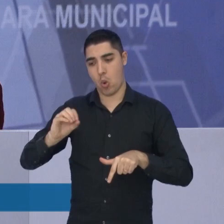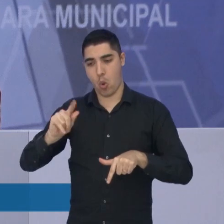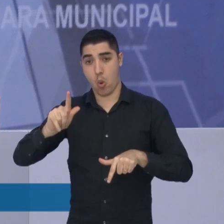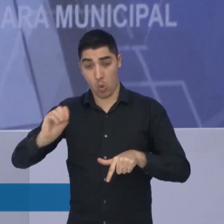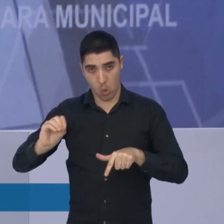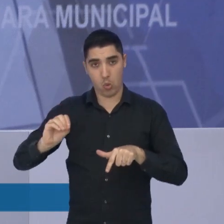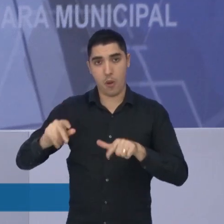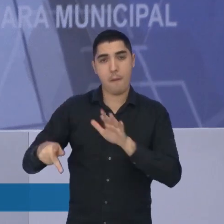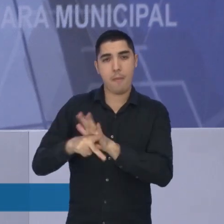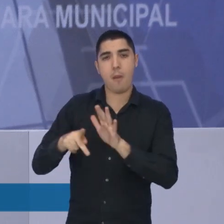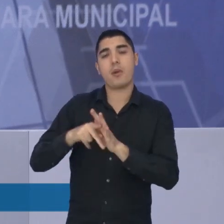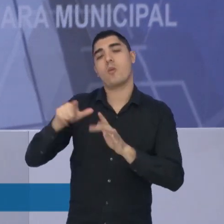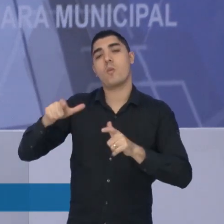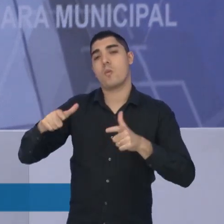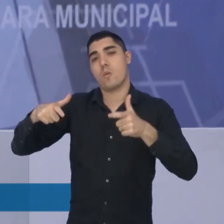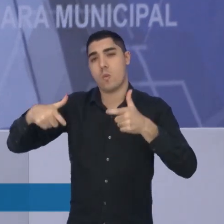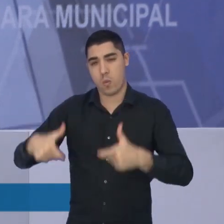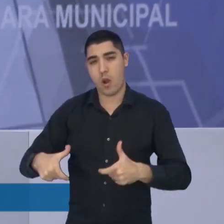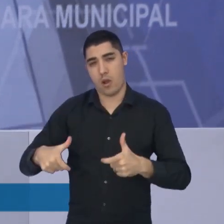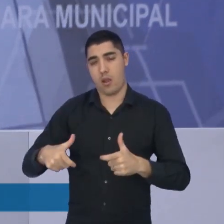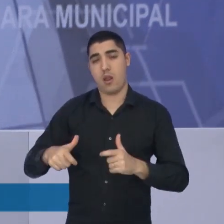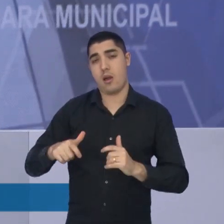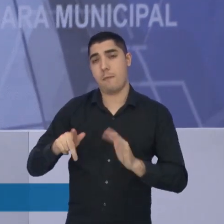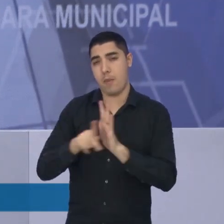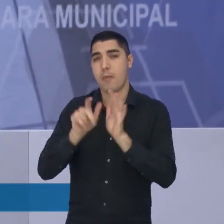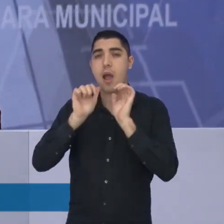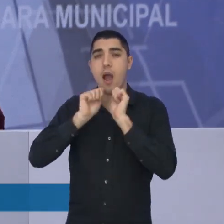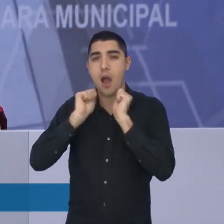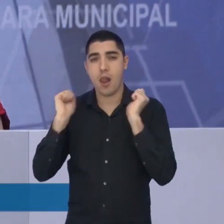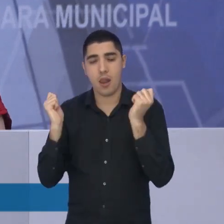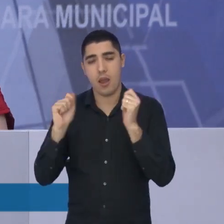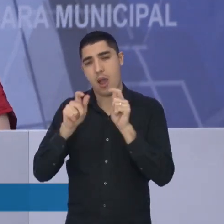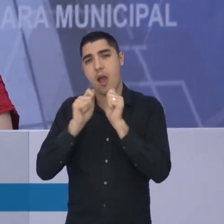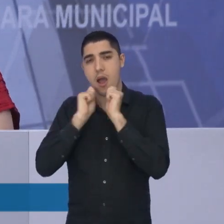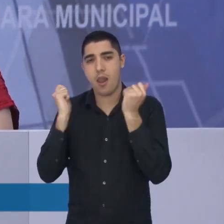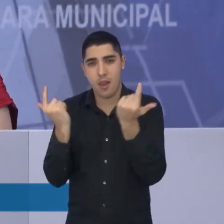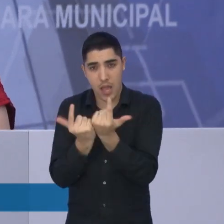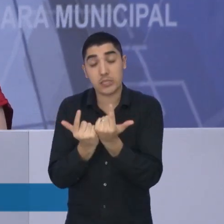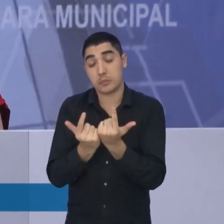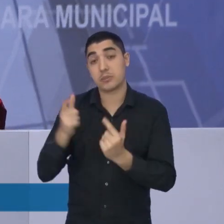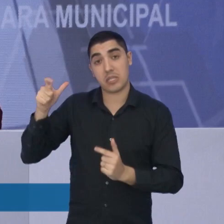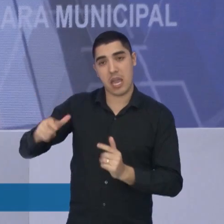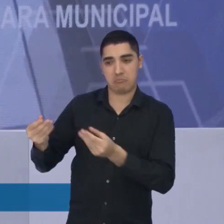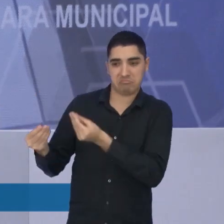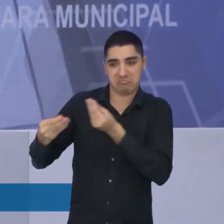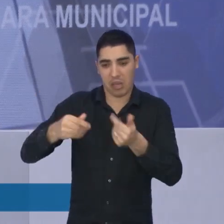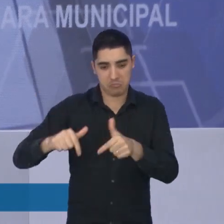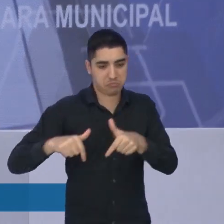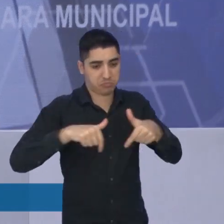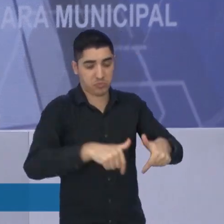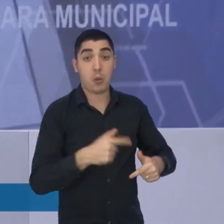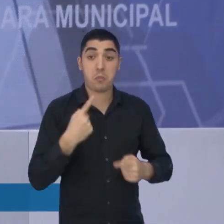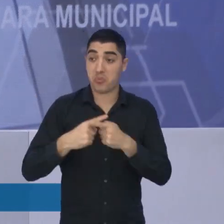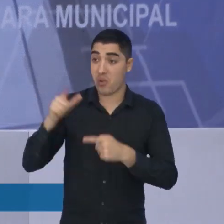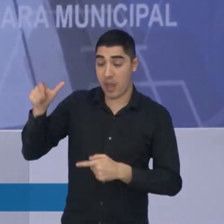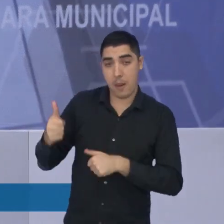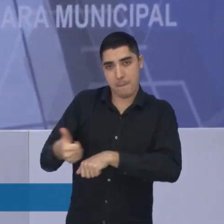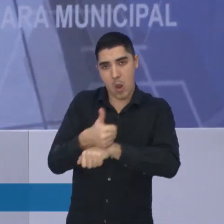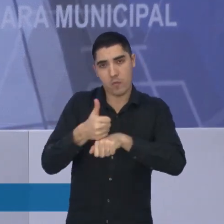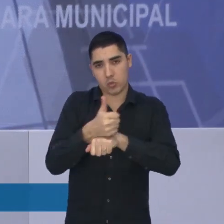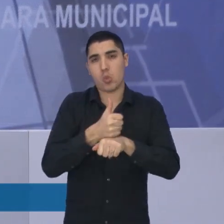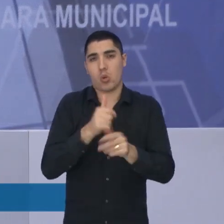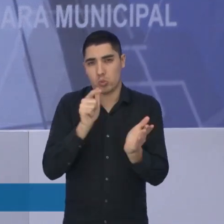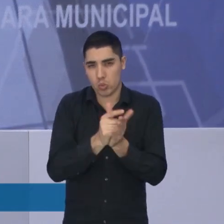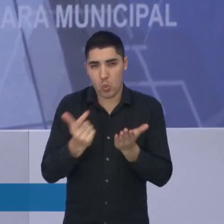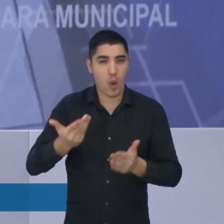pela Assembleia Legislativa do Estado de São Paulo, por sua cobertura jornalística durante o